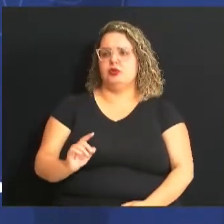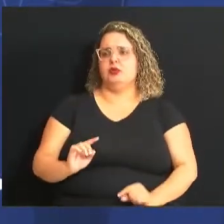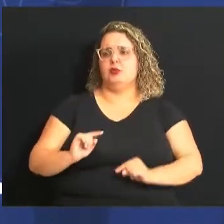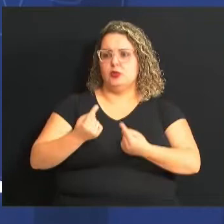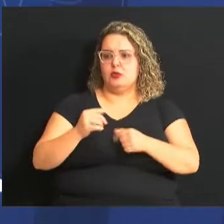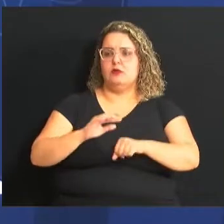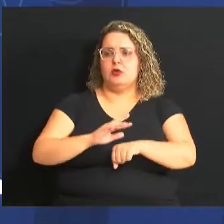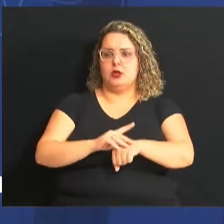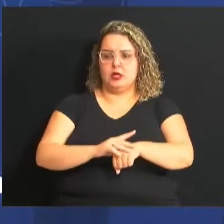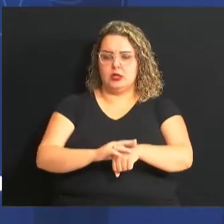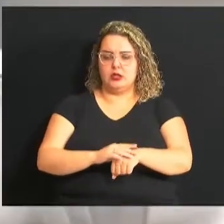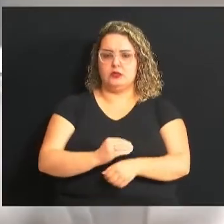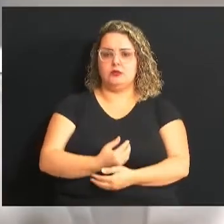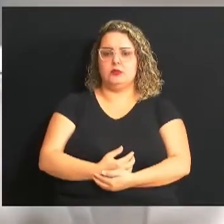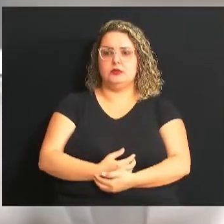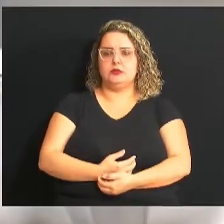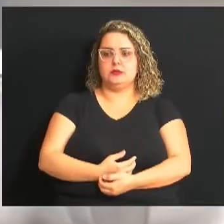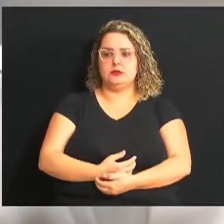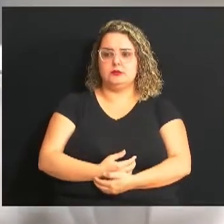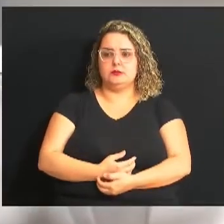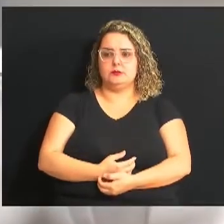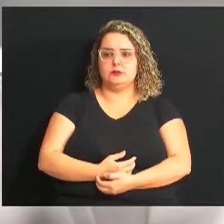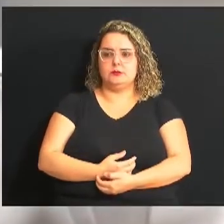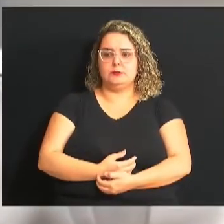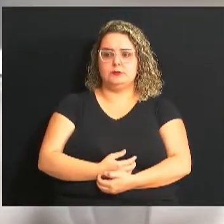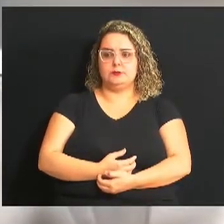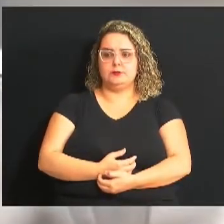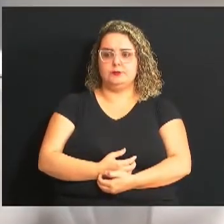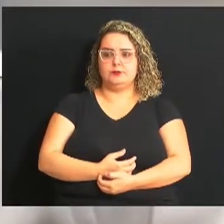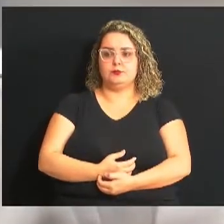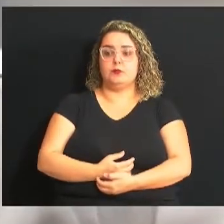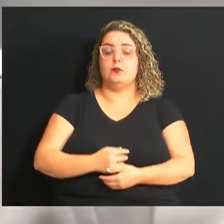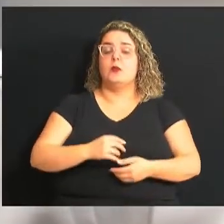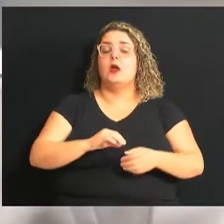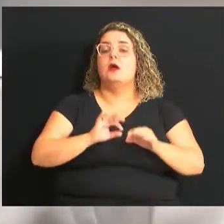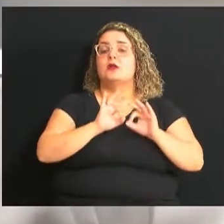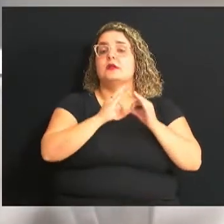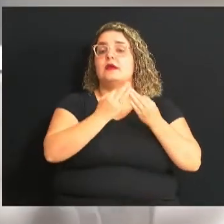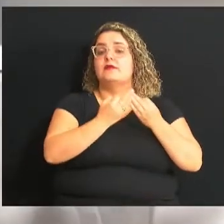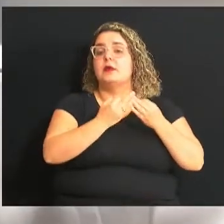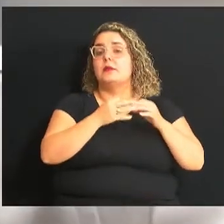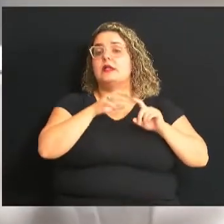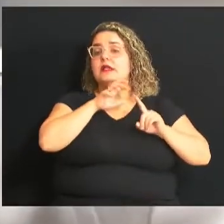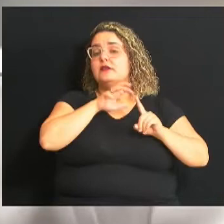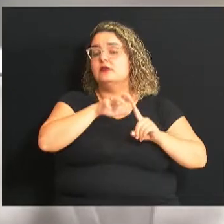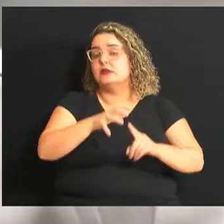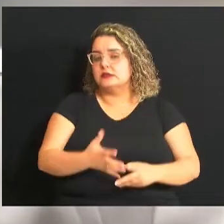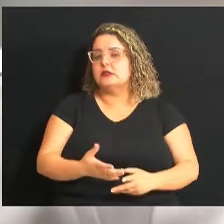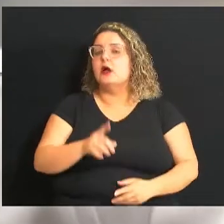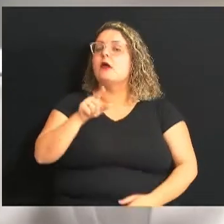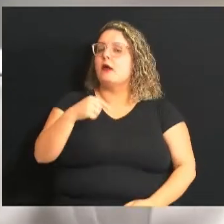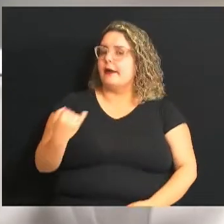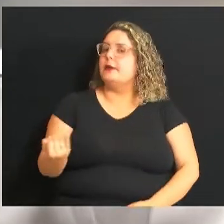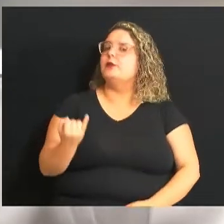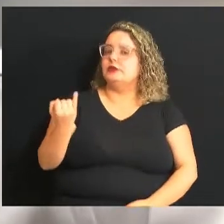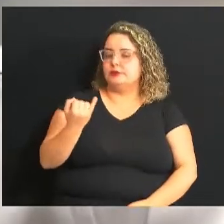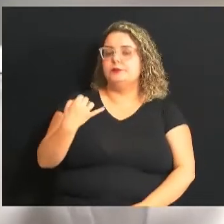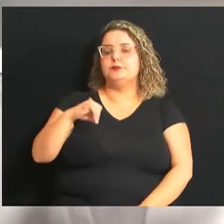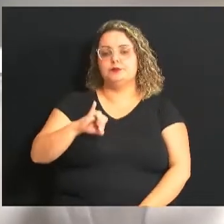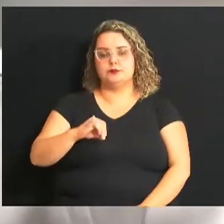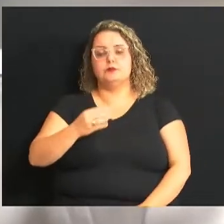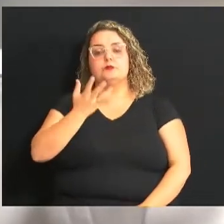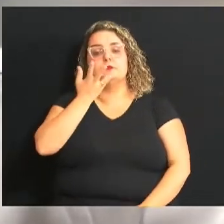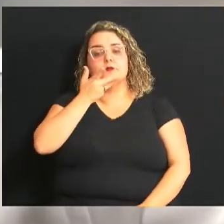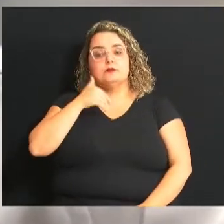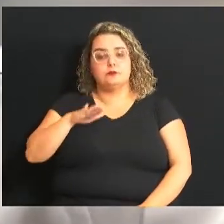doença? Tem sim. O fator hereditário, ele é importante. Se uma criança ela tem pai